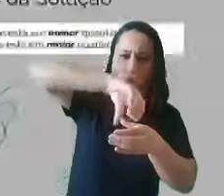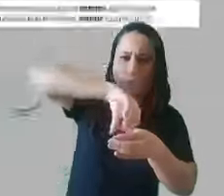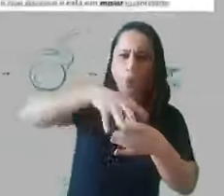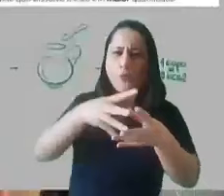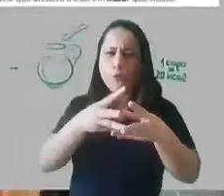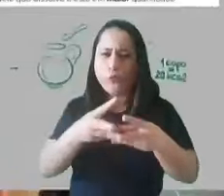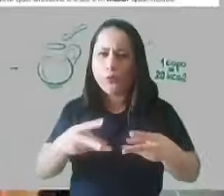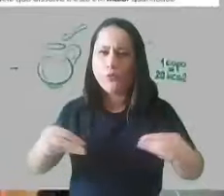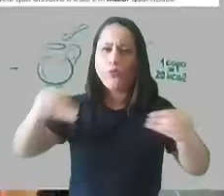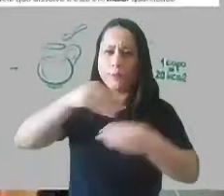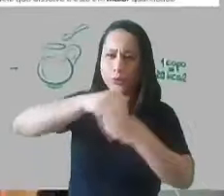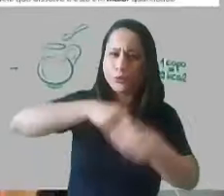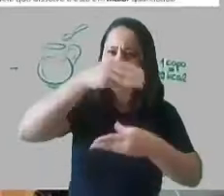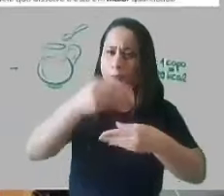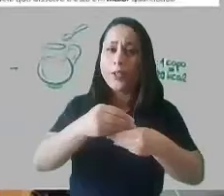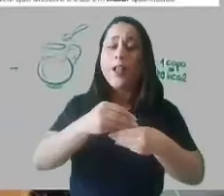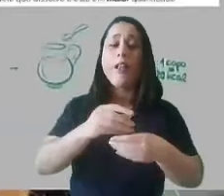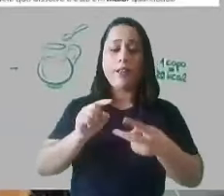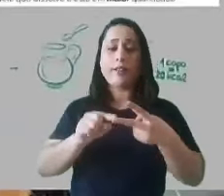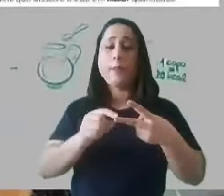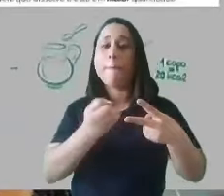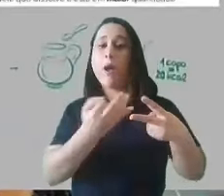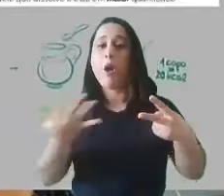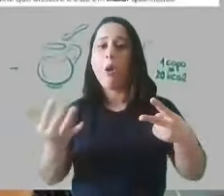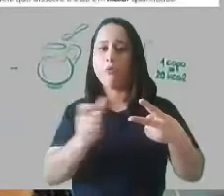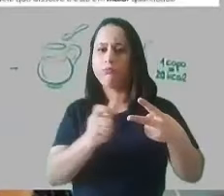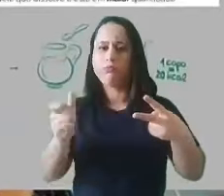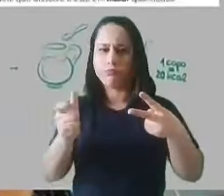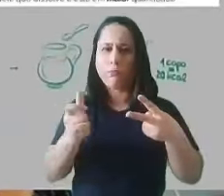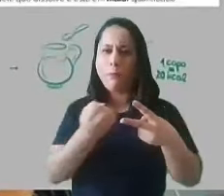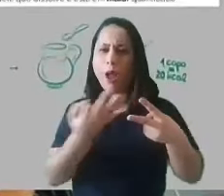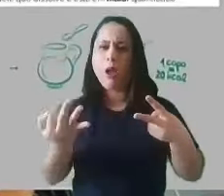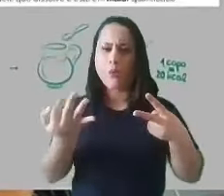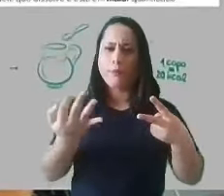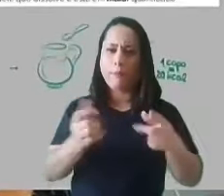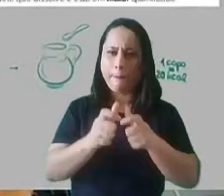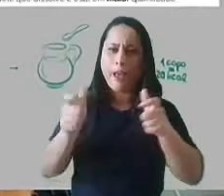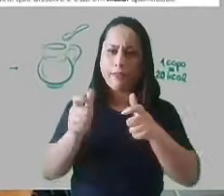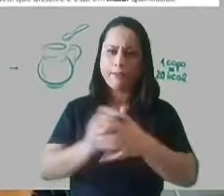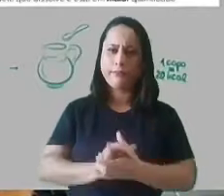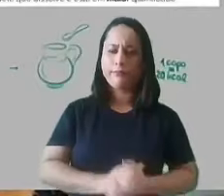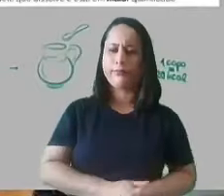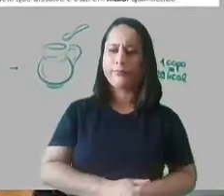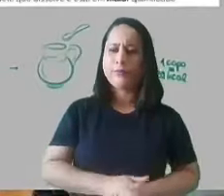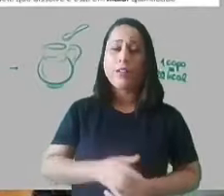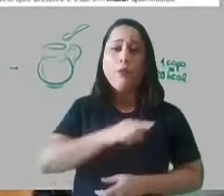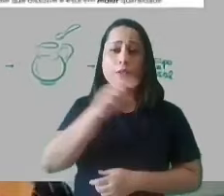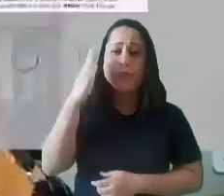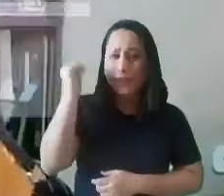em maior quantidade. Vocês já devem ter escutado que a água é o solvente universal,